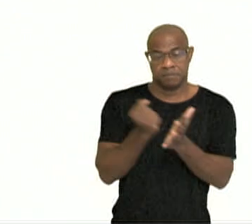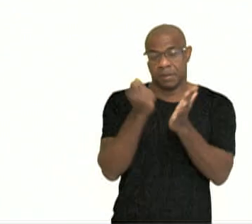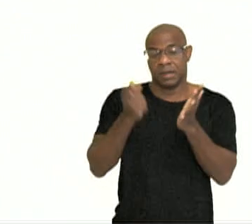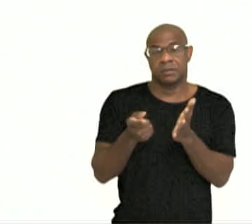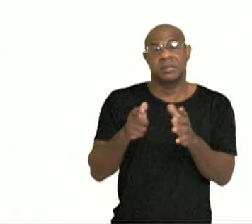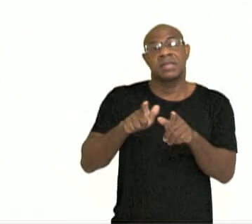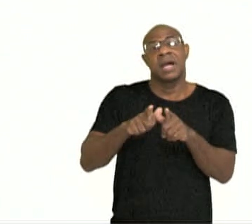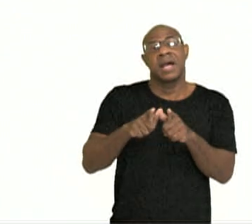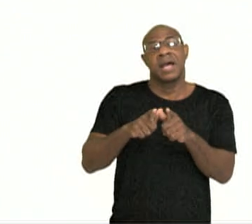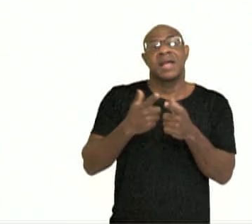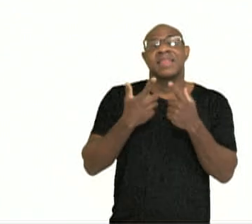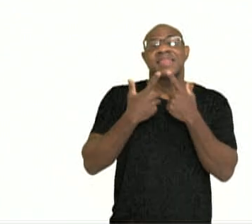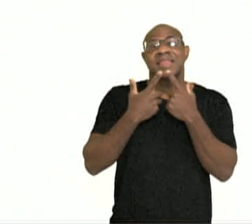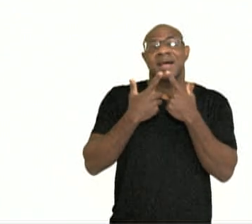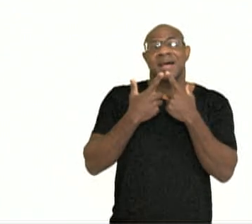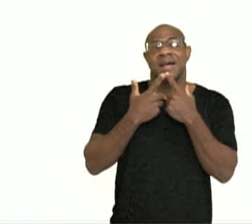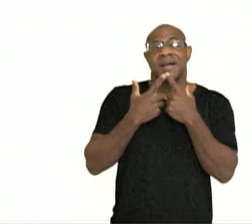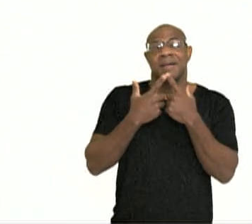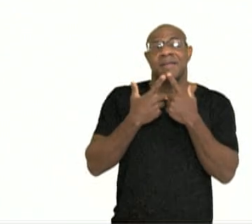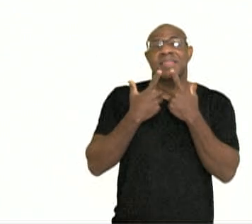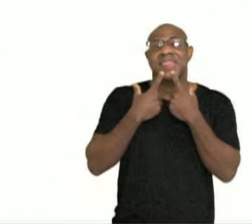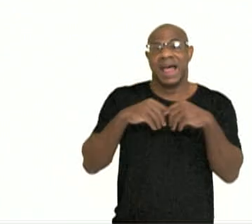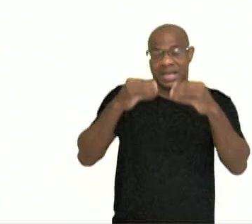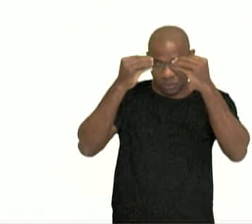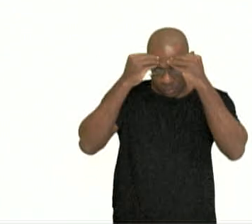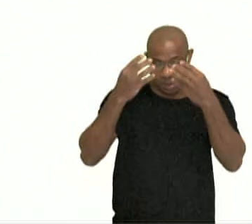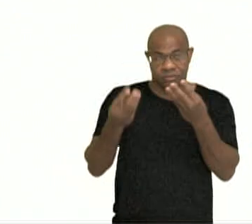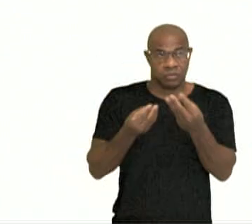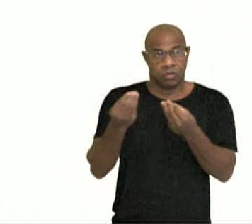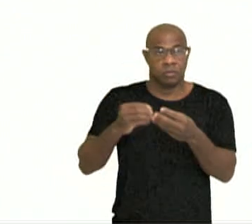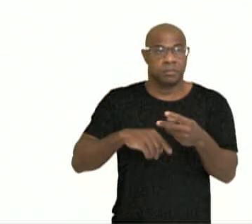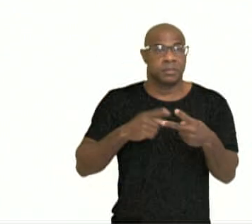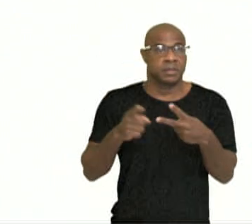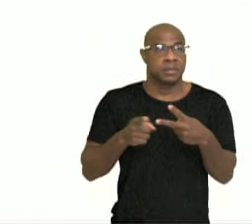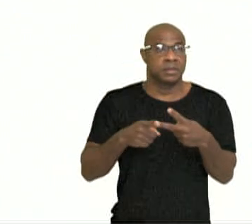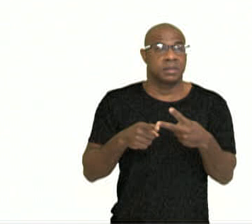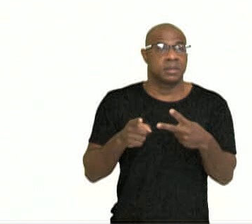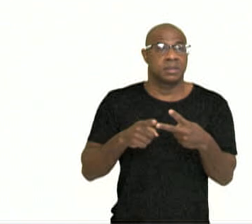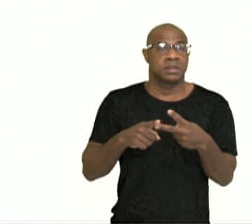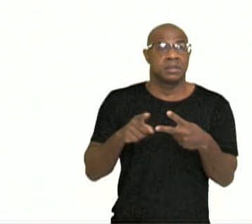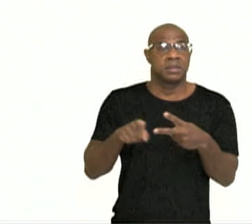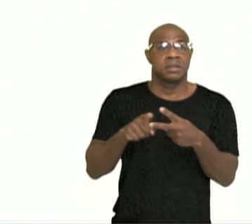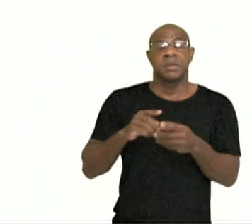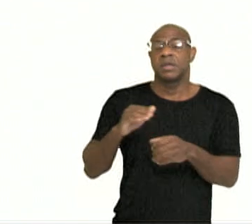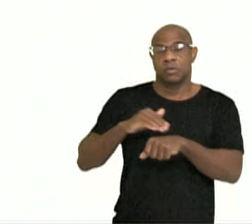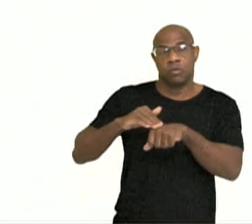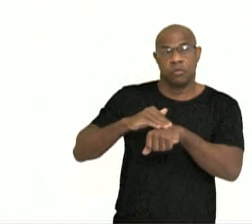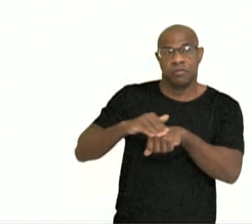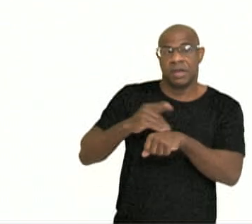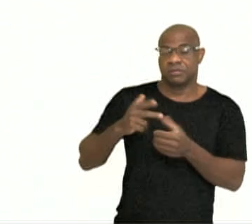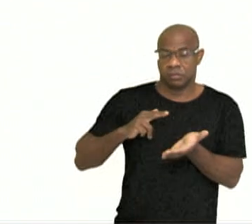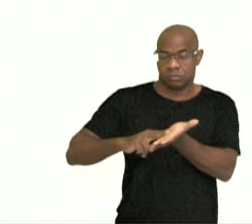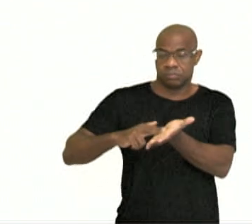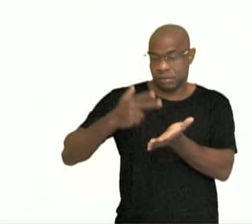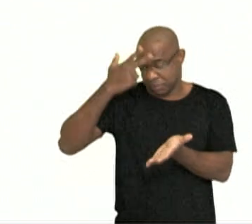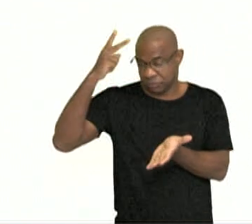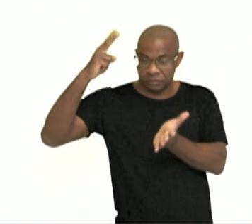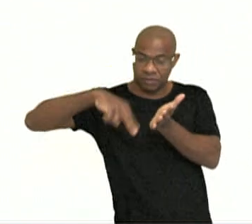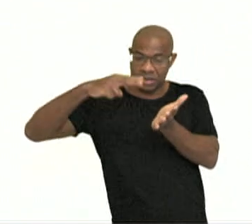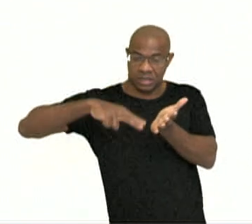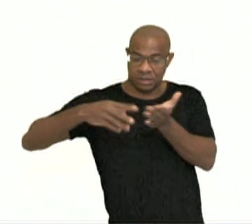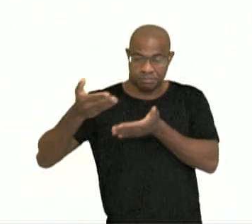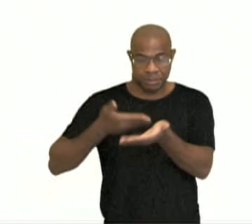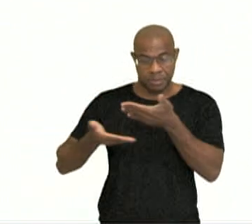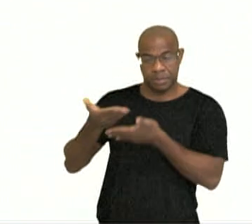a depender com quem você está tratando, né? A interlocução direta e diálogo constante com o leitor, discussão